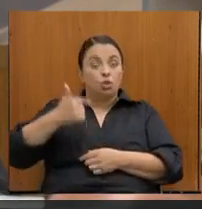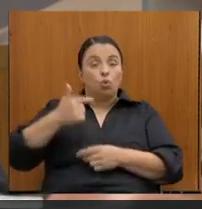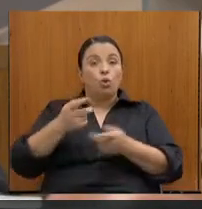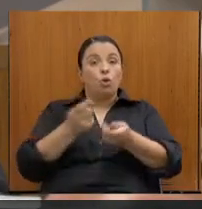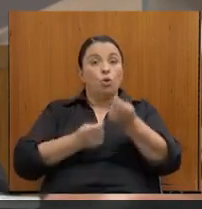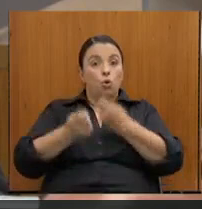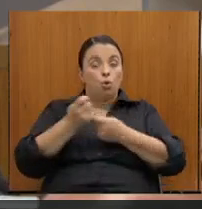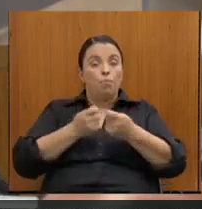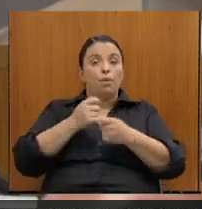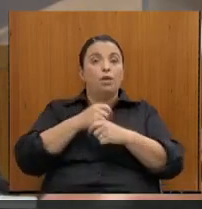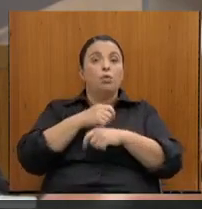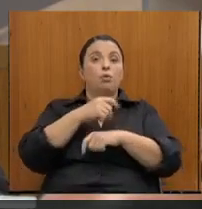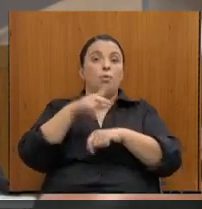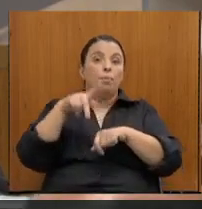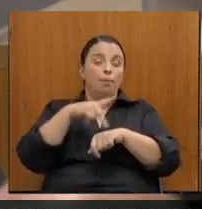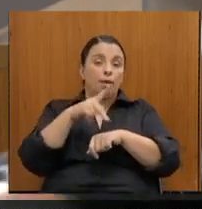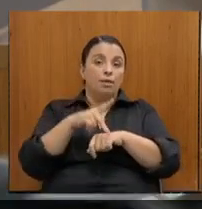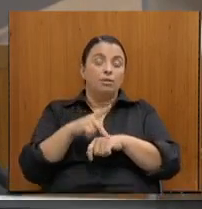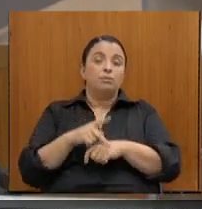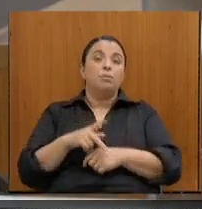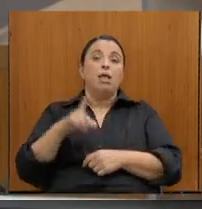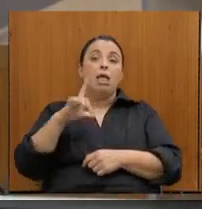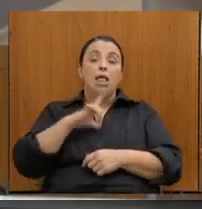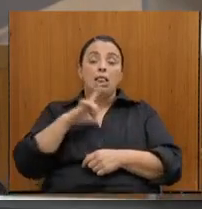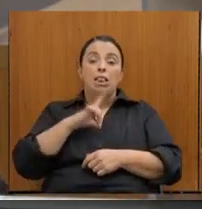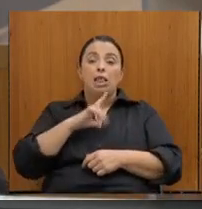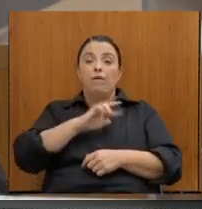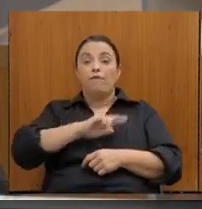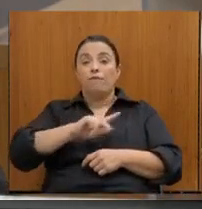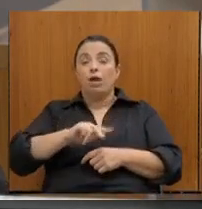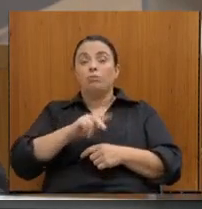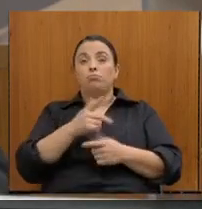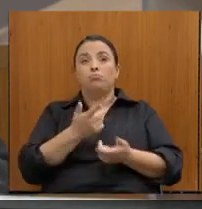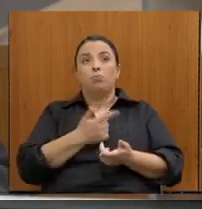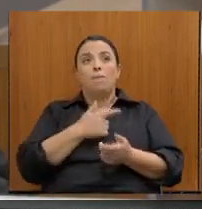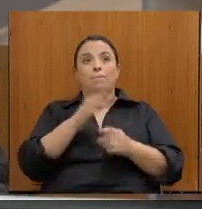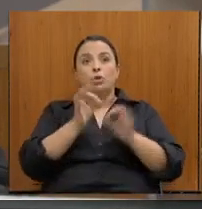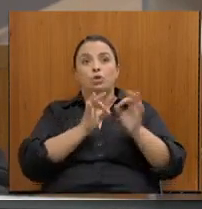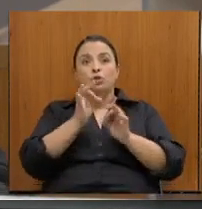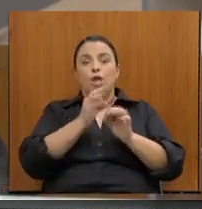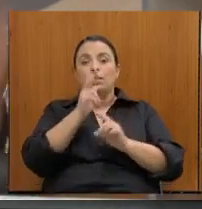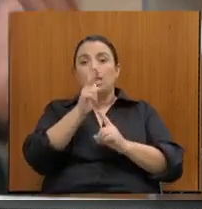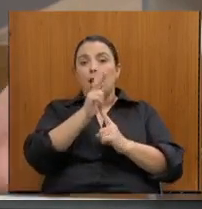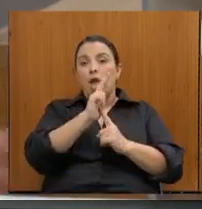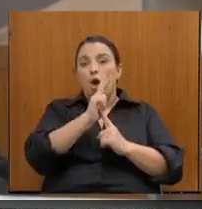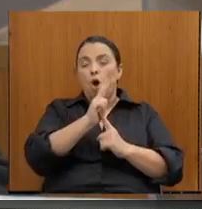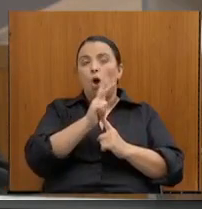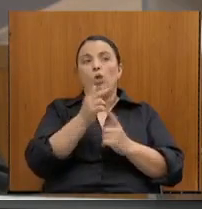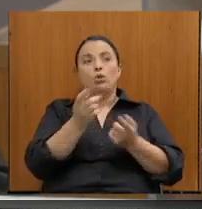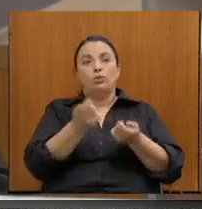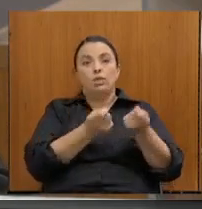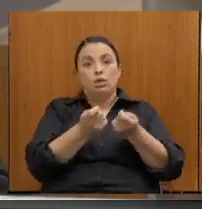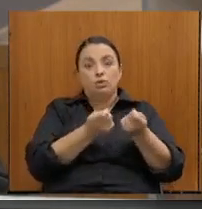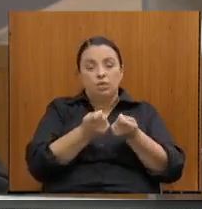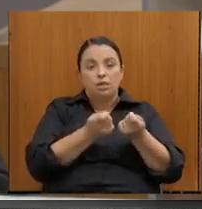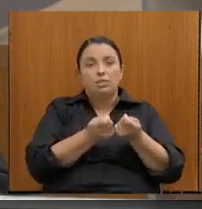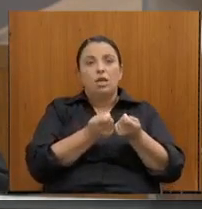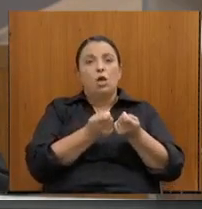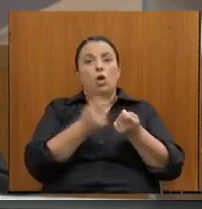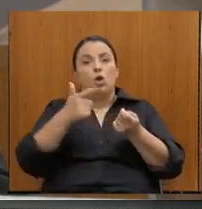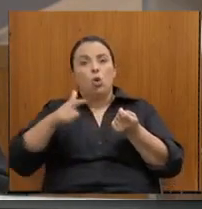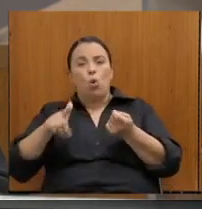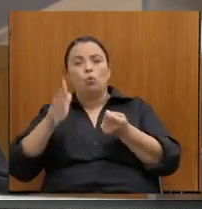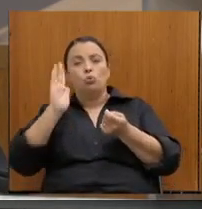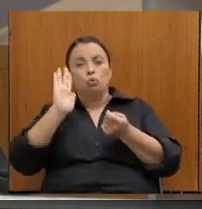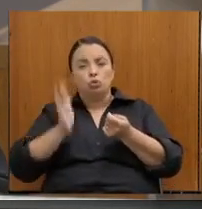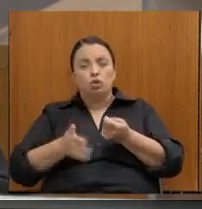é o óleo Fantástico como foi falado aqui temos diversos projetos eólicos em negociação além da dos que já foram